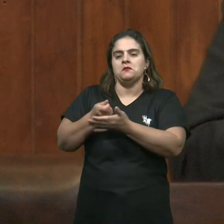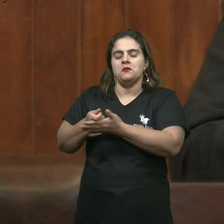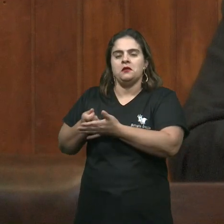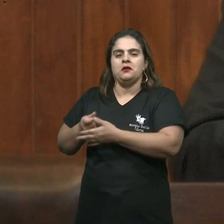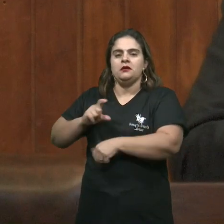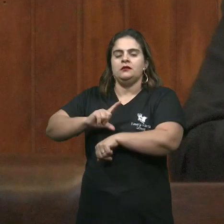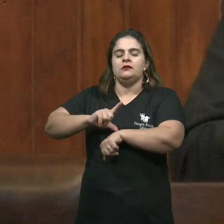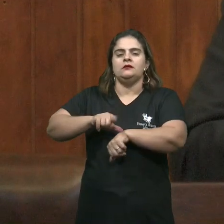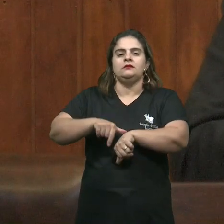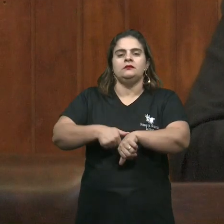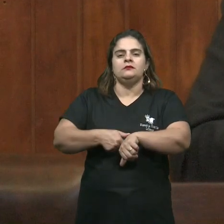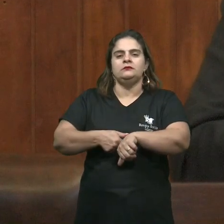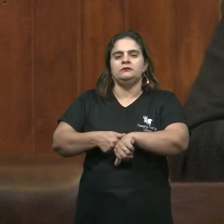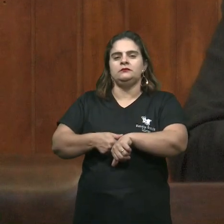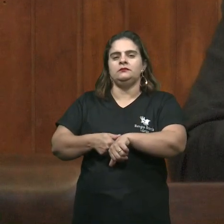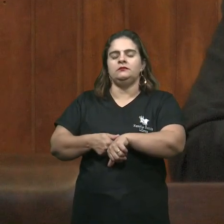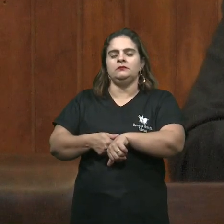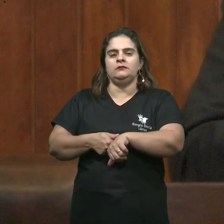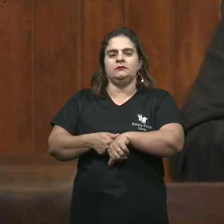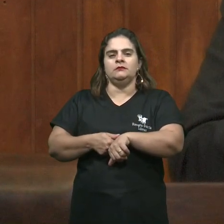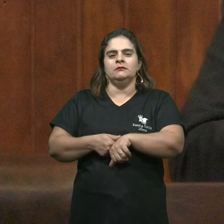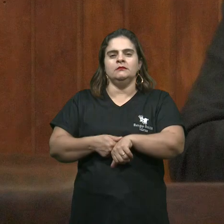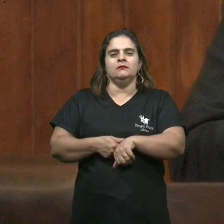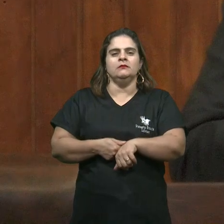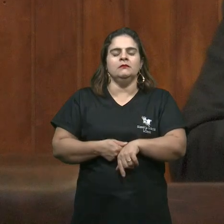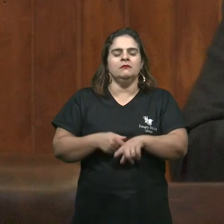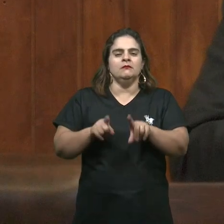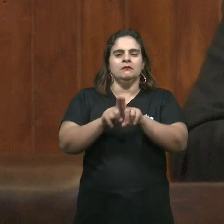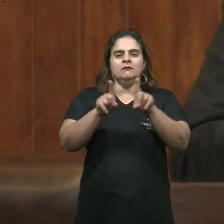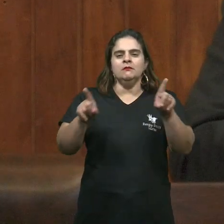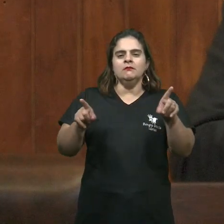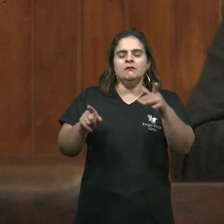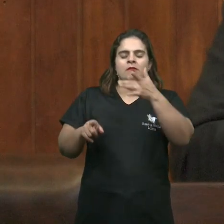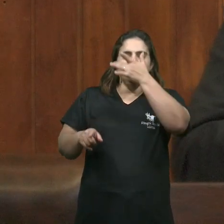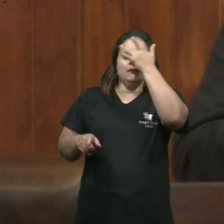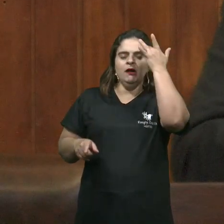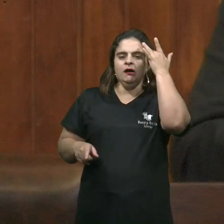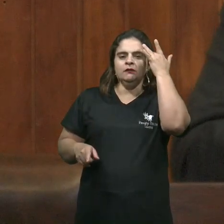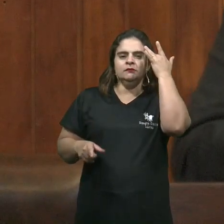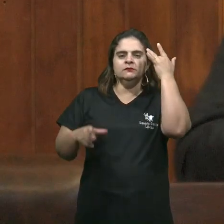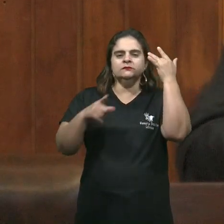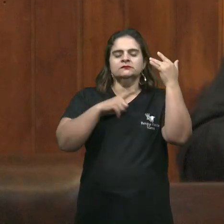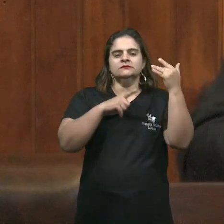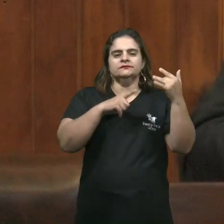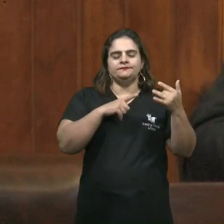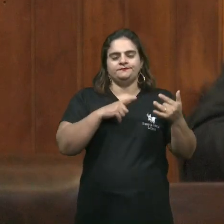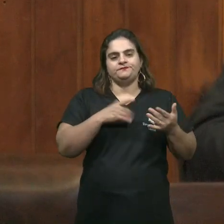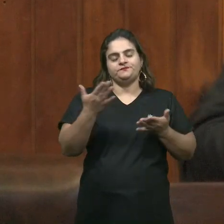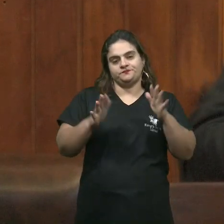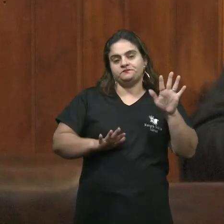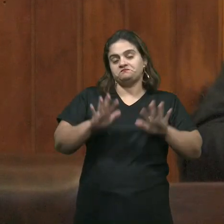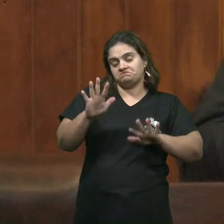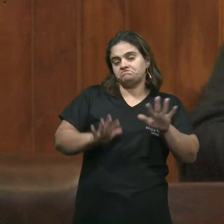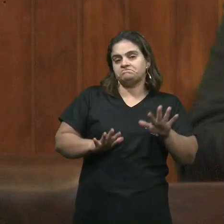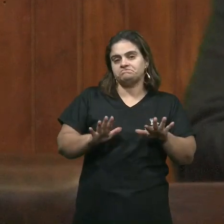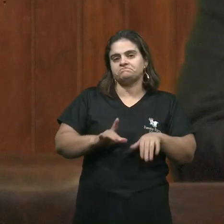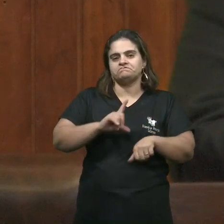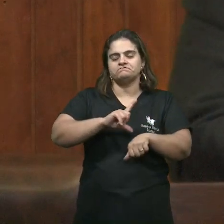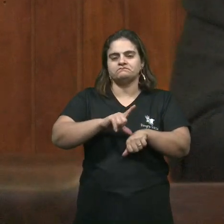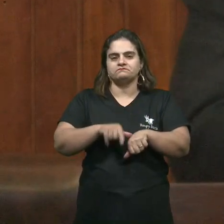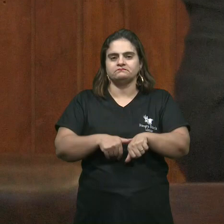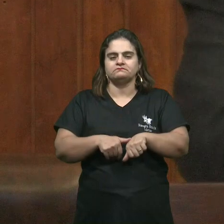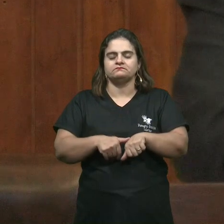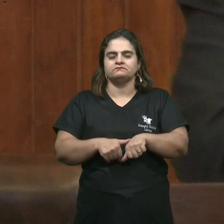pagamento. Não vejo. Sob hipótese nenhuma, vejo, não estou dizendo que deva atrasar, mas